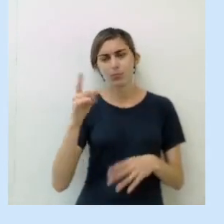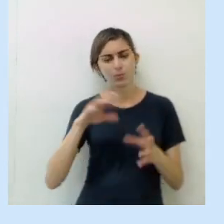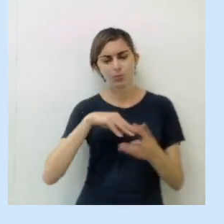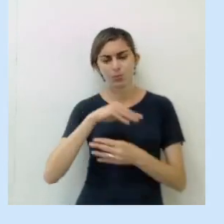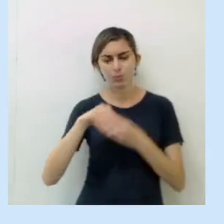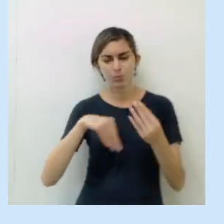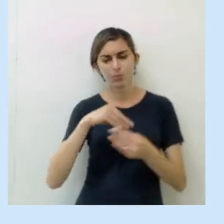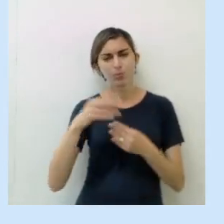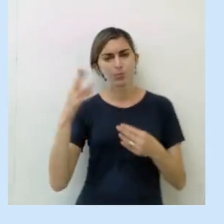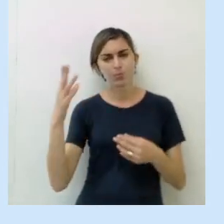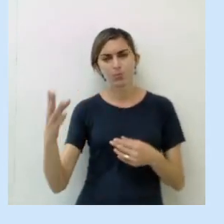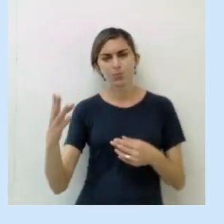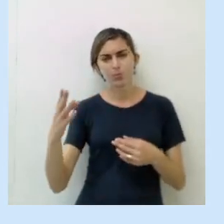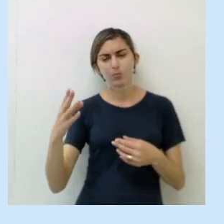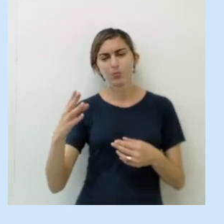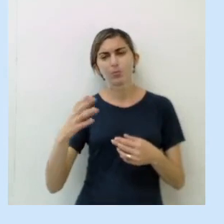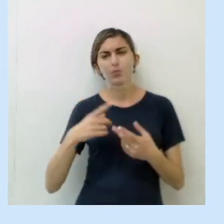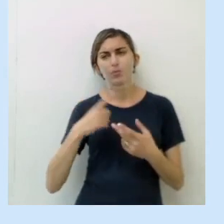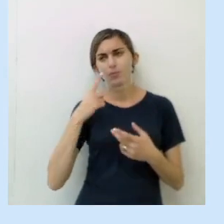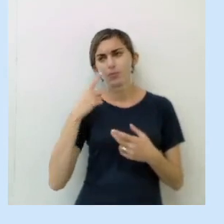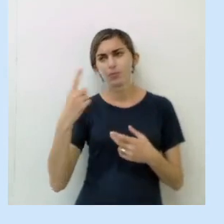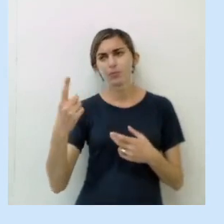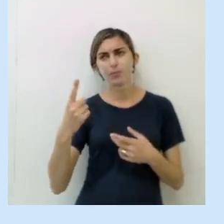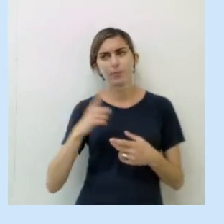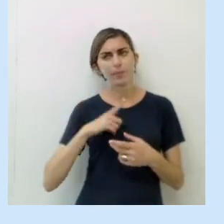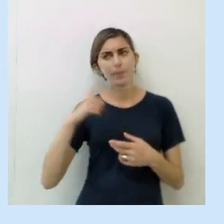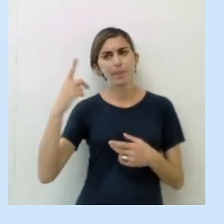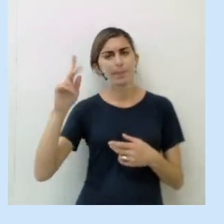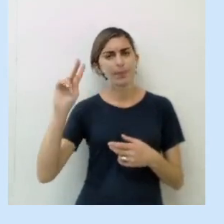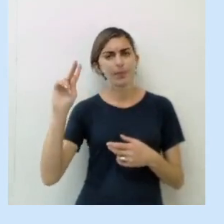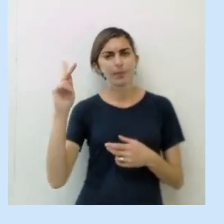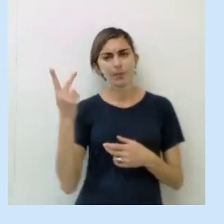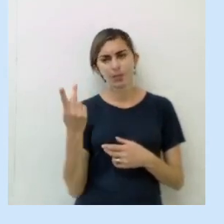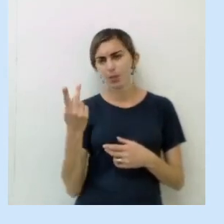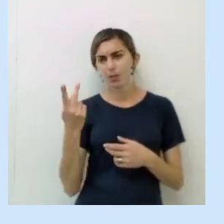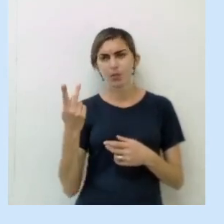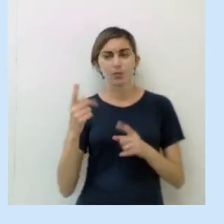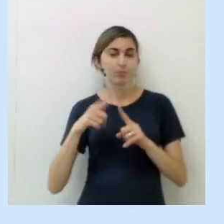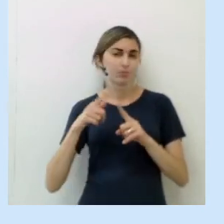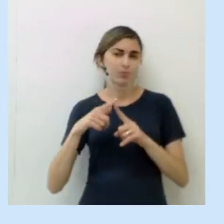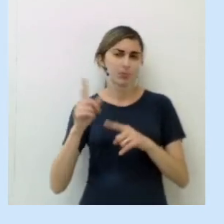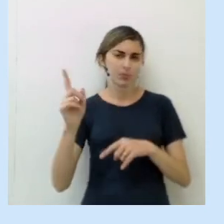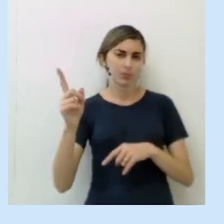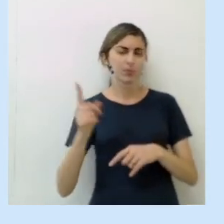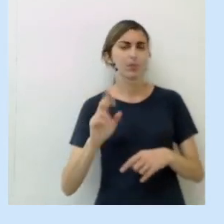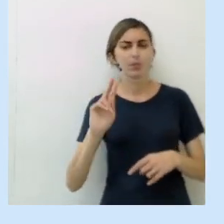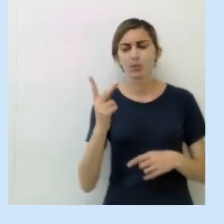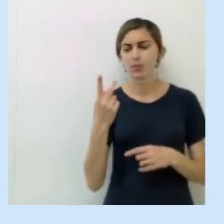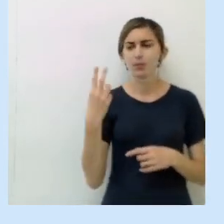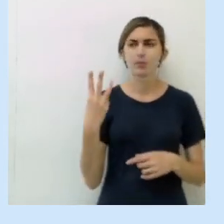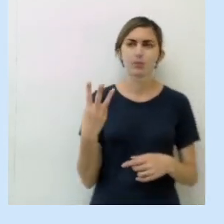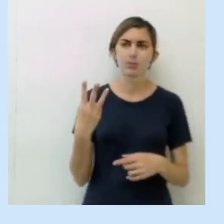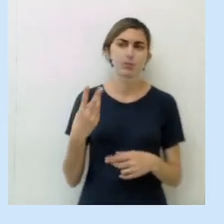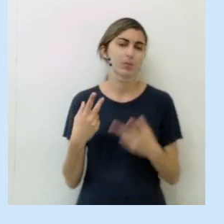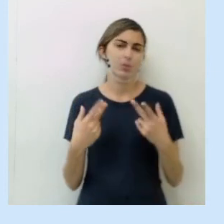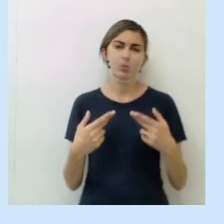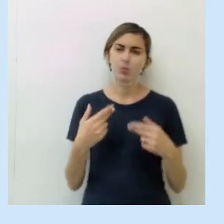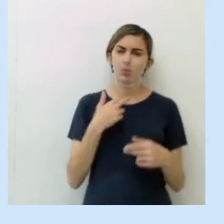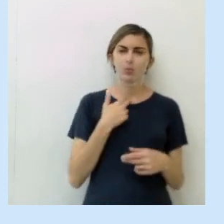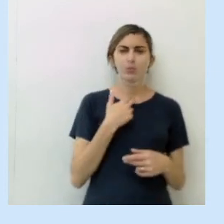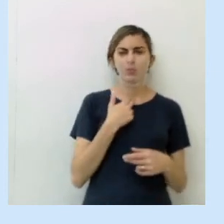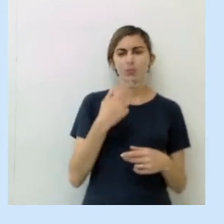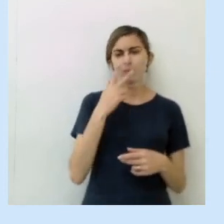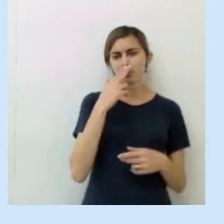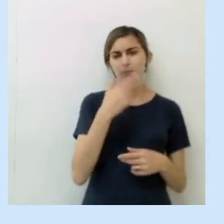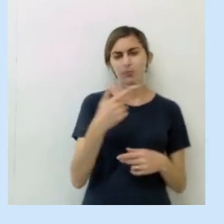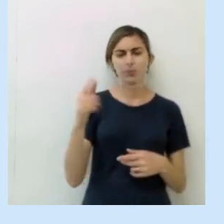composto aqui é o ciclano em questão, esse H não, aqui tem que ser um CH3, eles não podem ser iguais. Mesma coisa aqui,